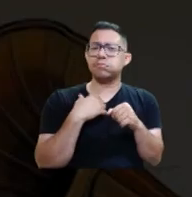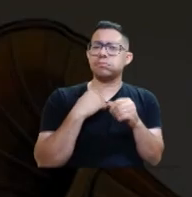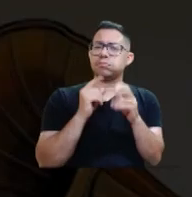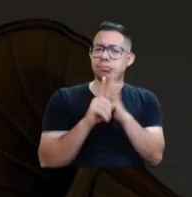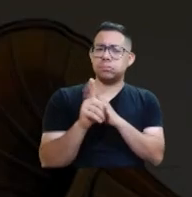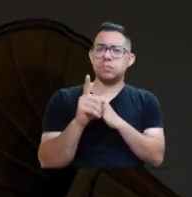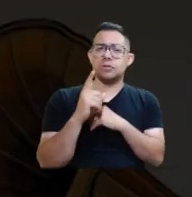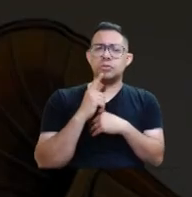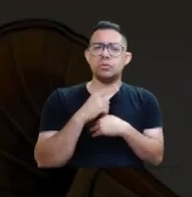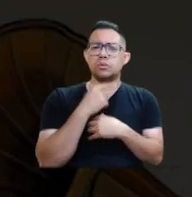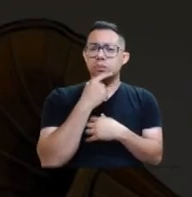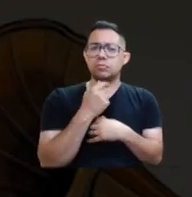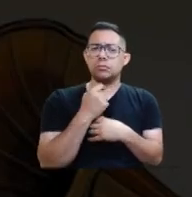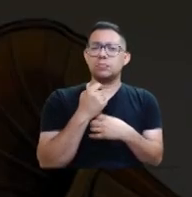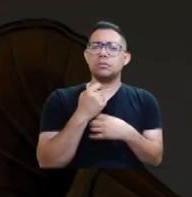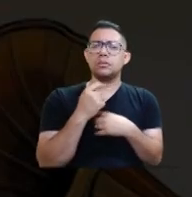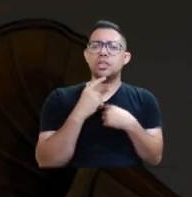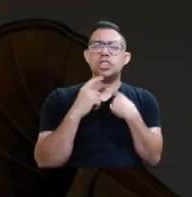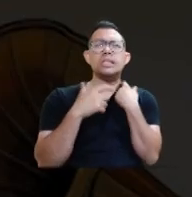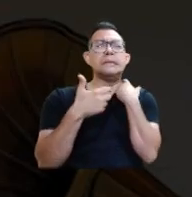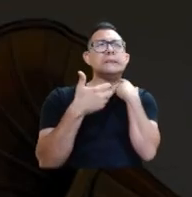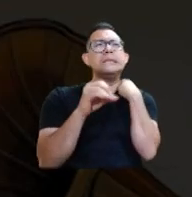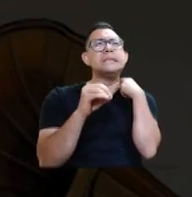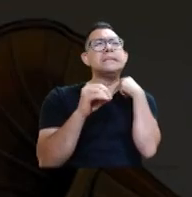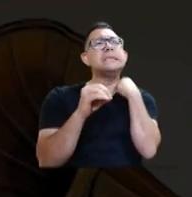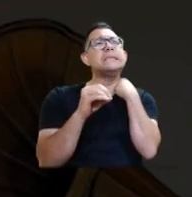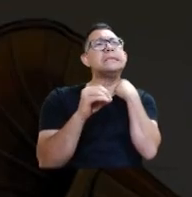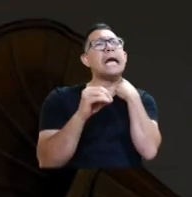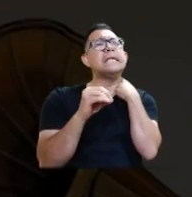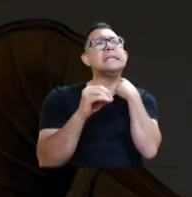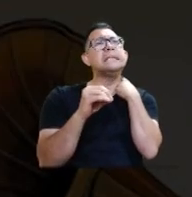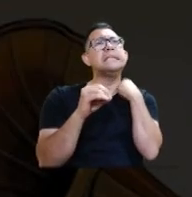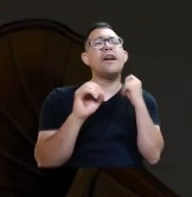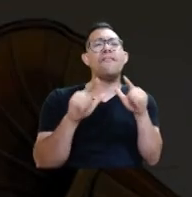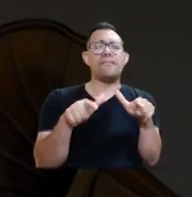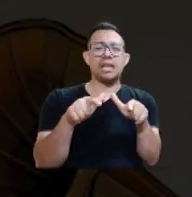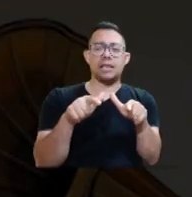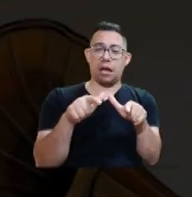que eu posso falar uma coisa. Teve um que me deu uns 10